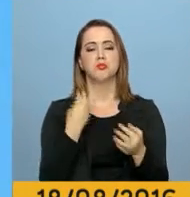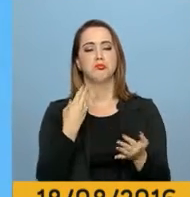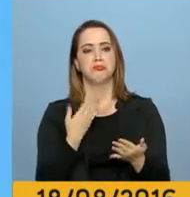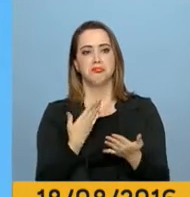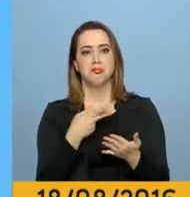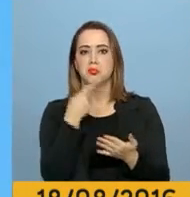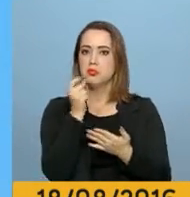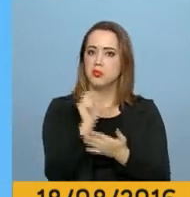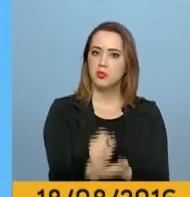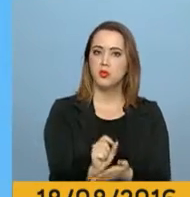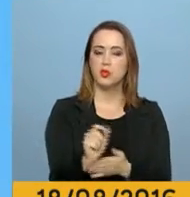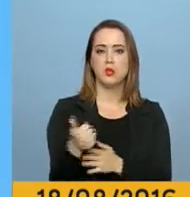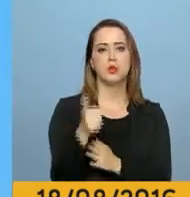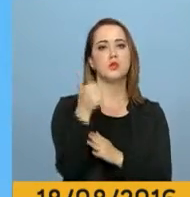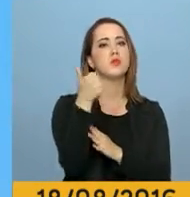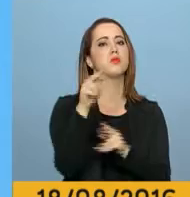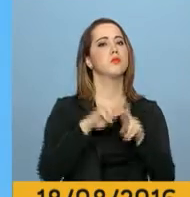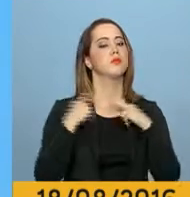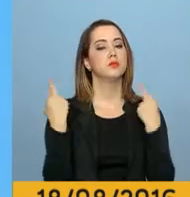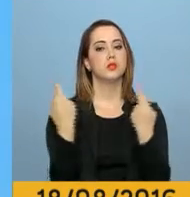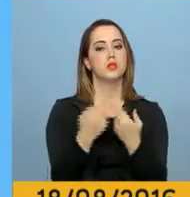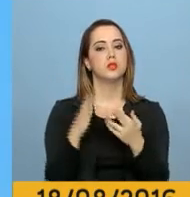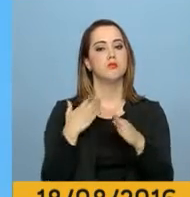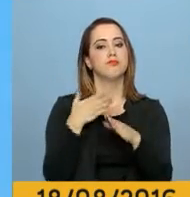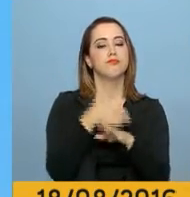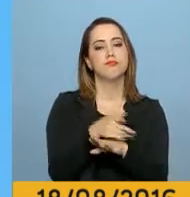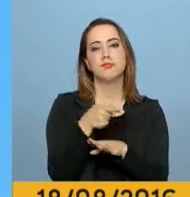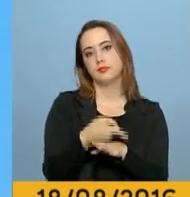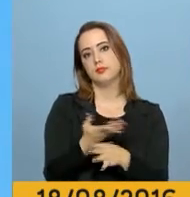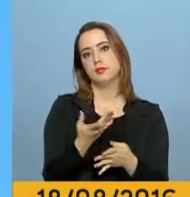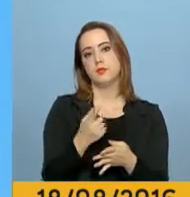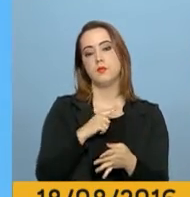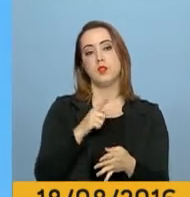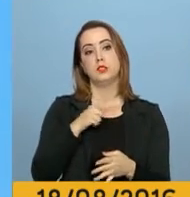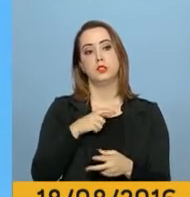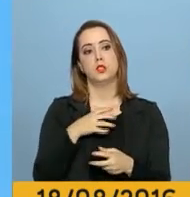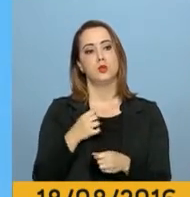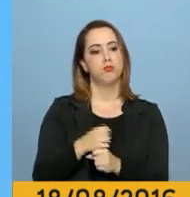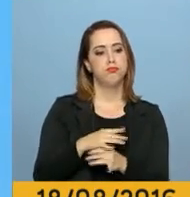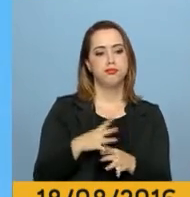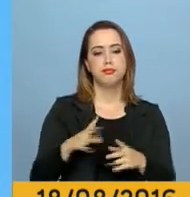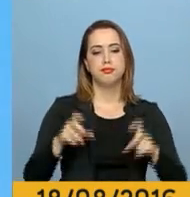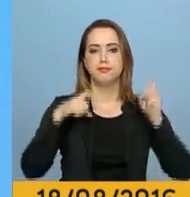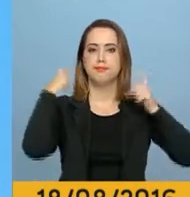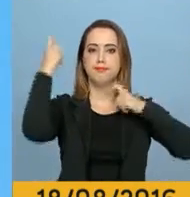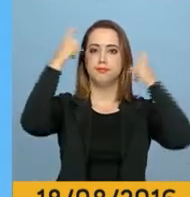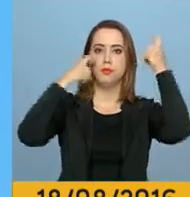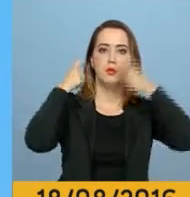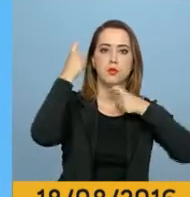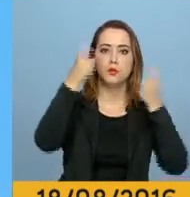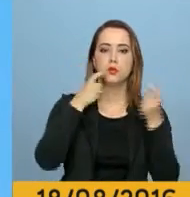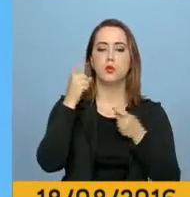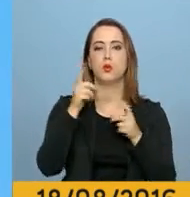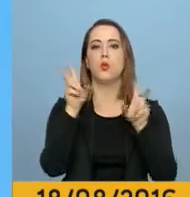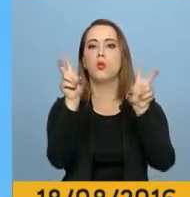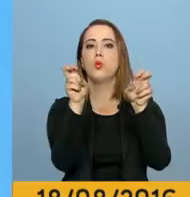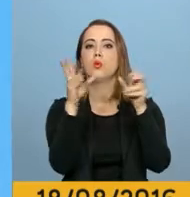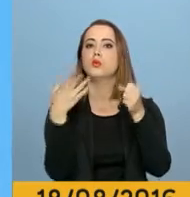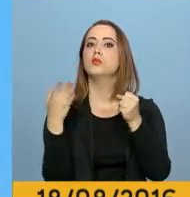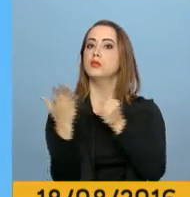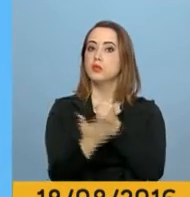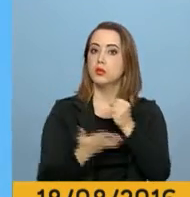especialmente nas primeiras reuniões de que participei havia uma grande preocupação com os temas fundamentais das